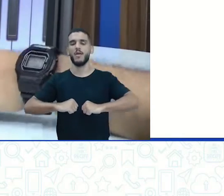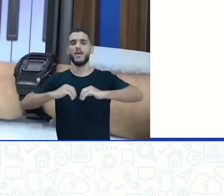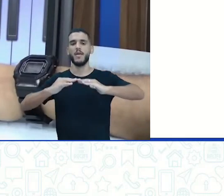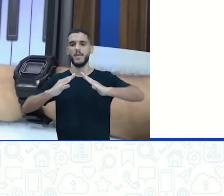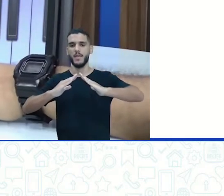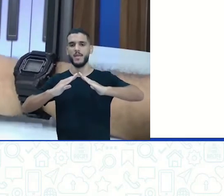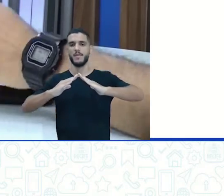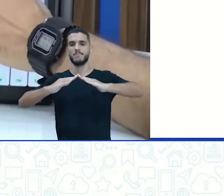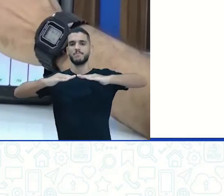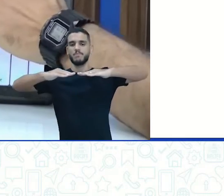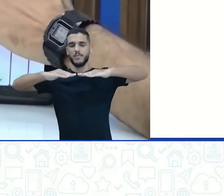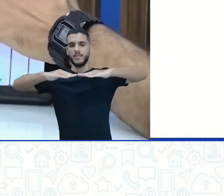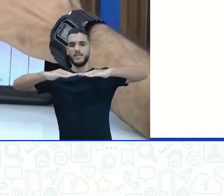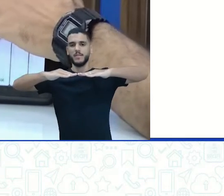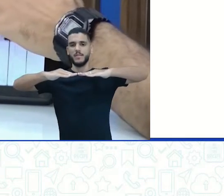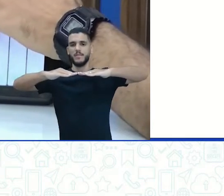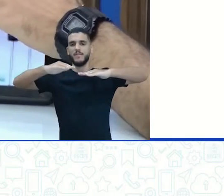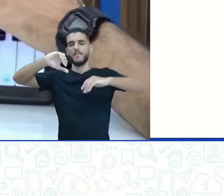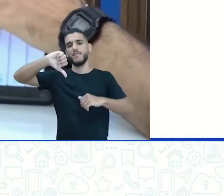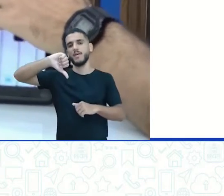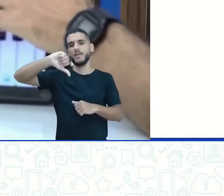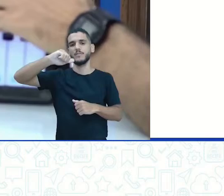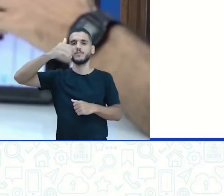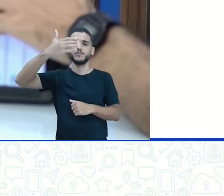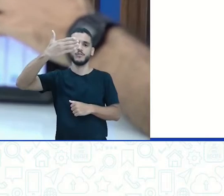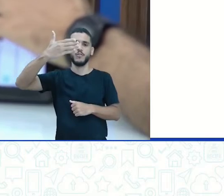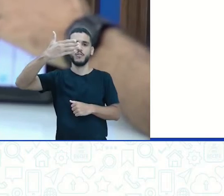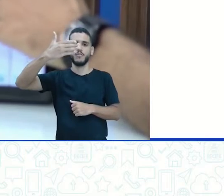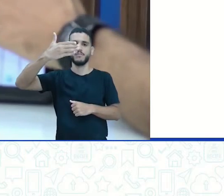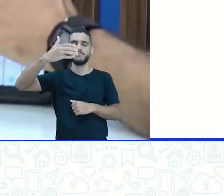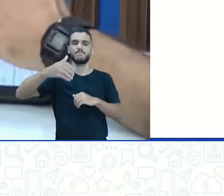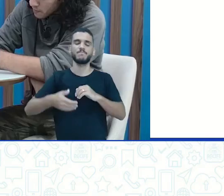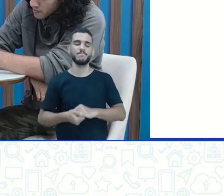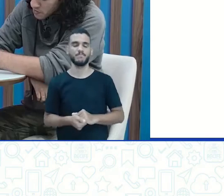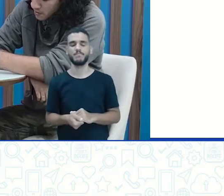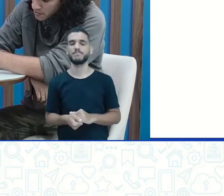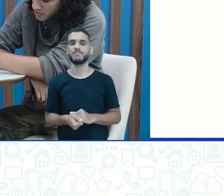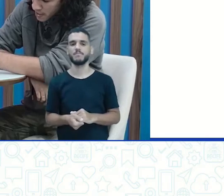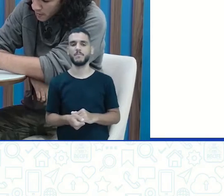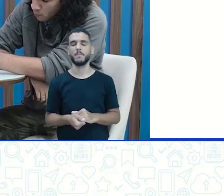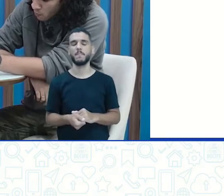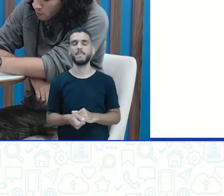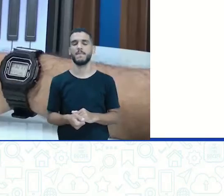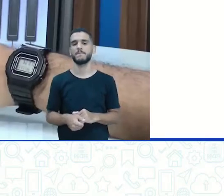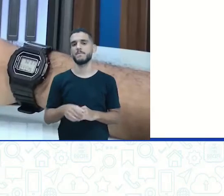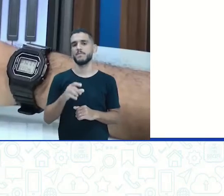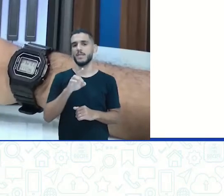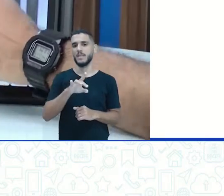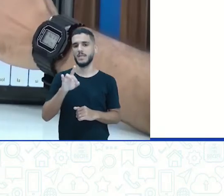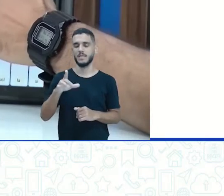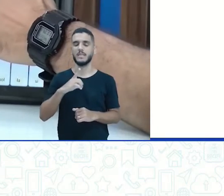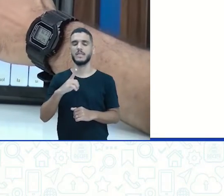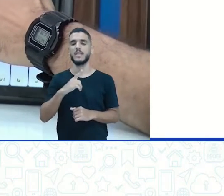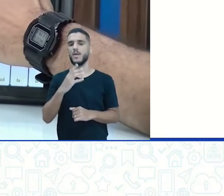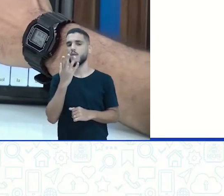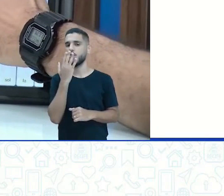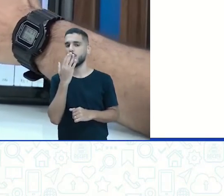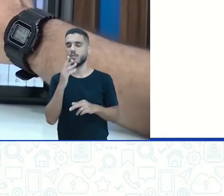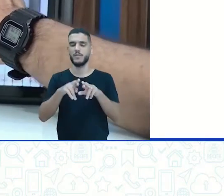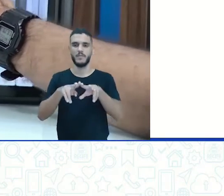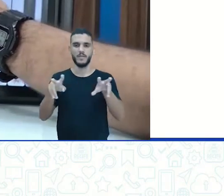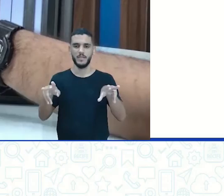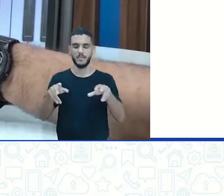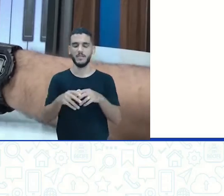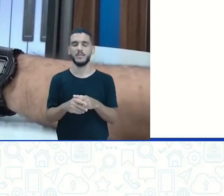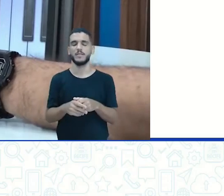E por assim sucessivamente. Ó, podem ver. Tá aqui Dó, Ré, Mi, Fá, Sol, Lá, Si. Cada um com uma corzinha diferente. De